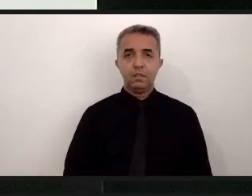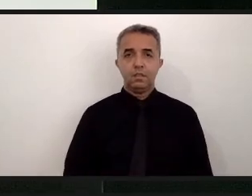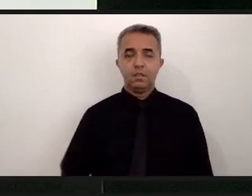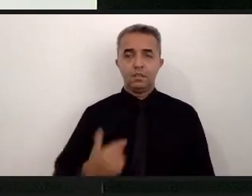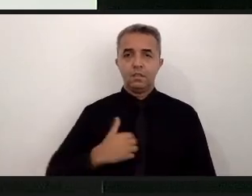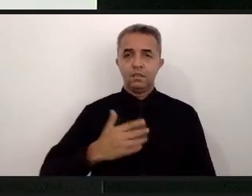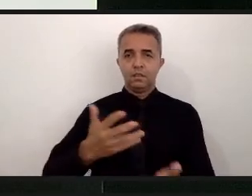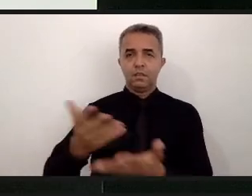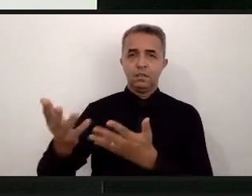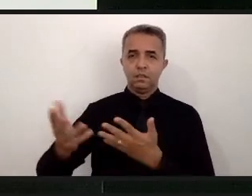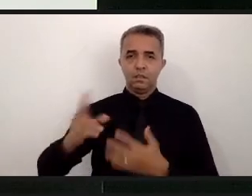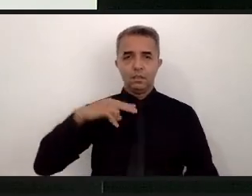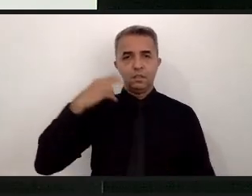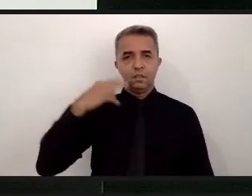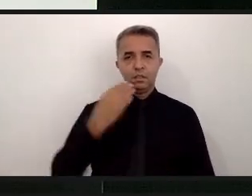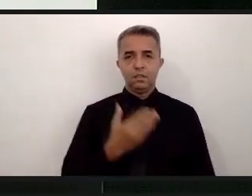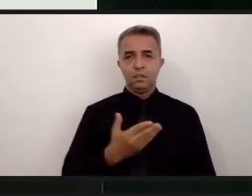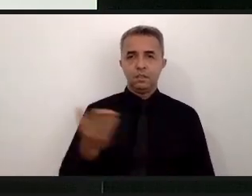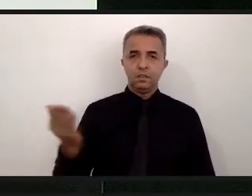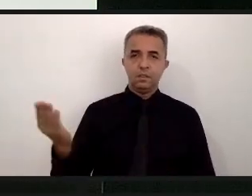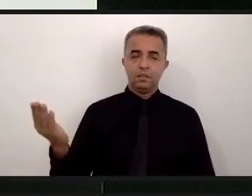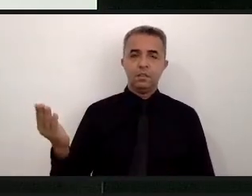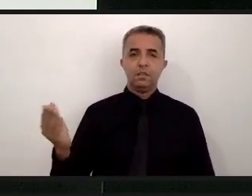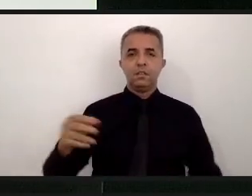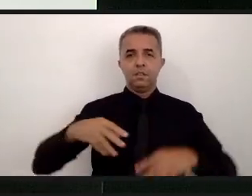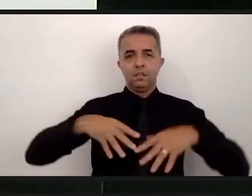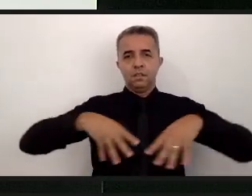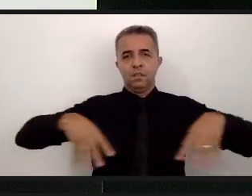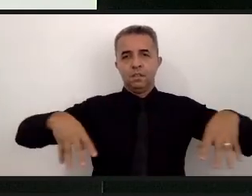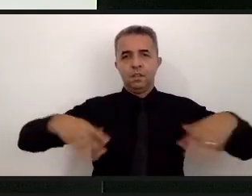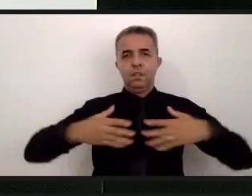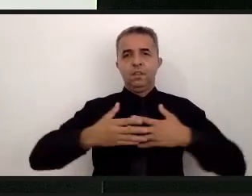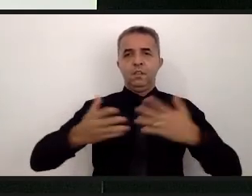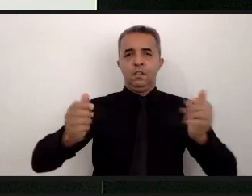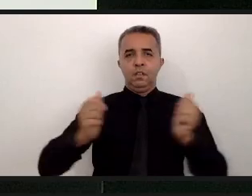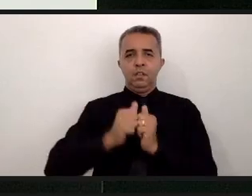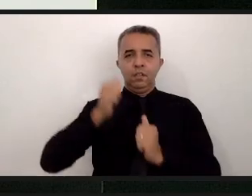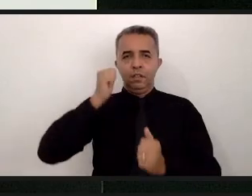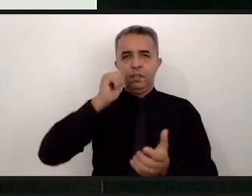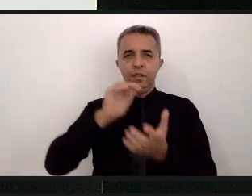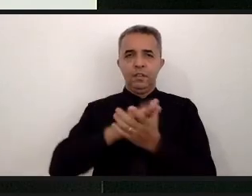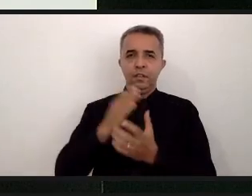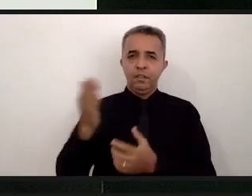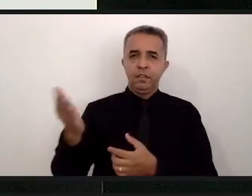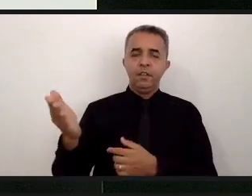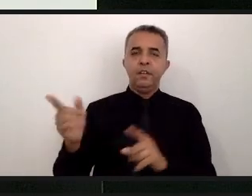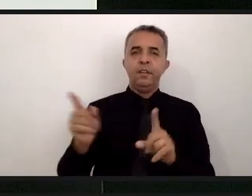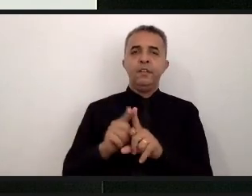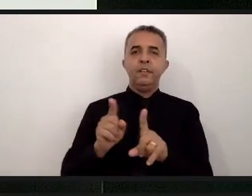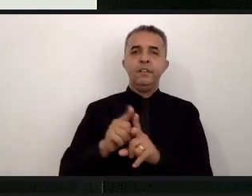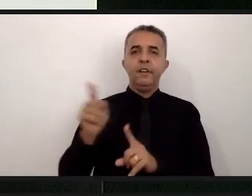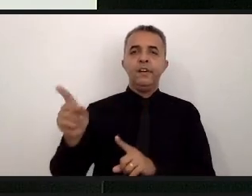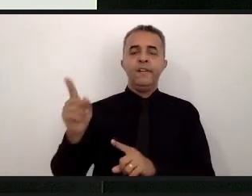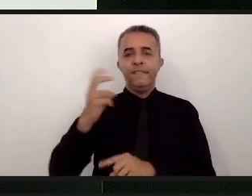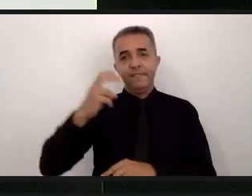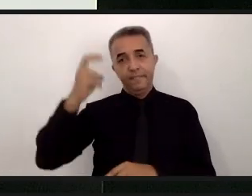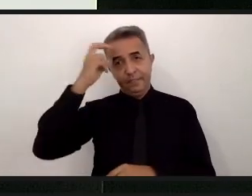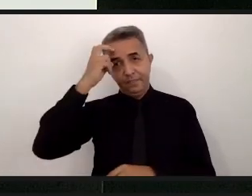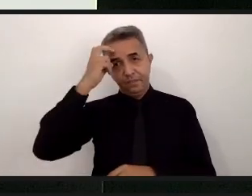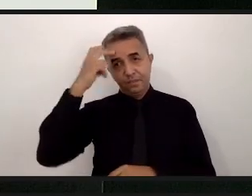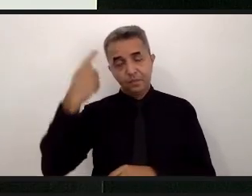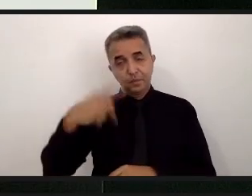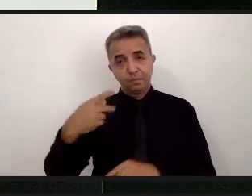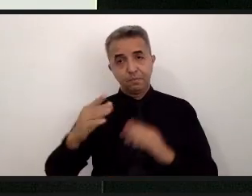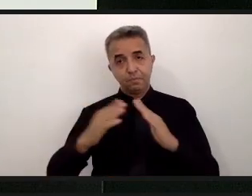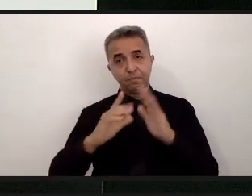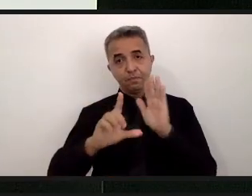vereador a estar se posicionando frente ao dispositivo, junto com a sua esposa, e conforme uma cultura sempre desta Casa de Leis,